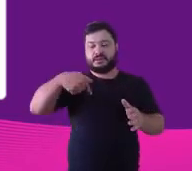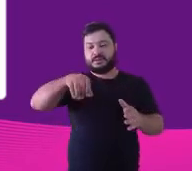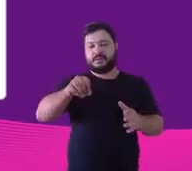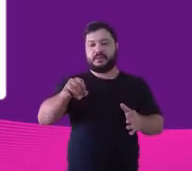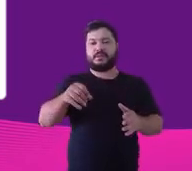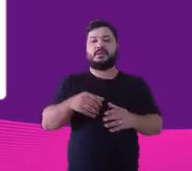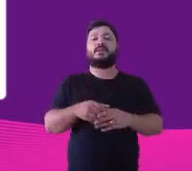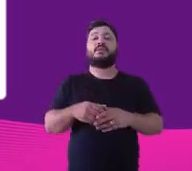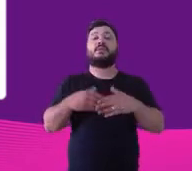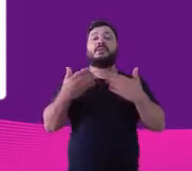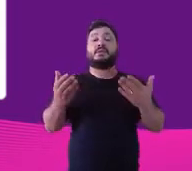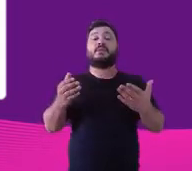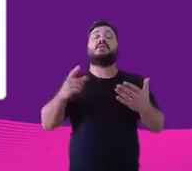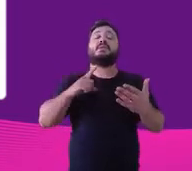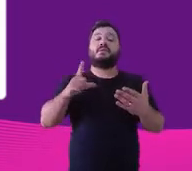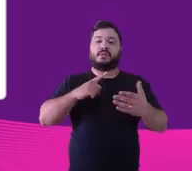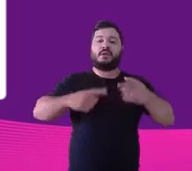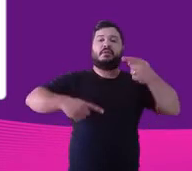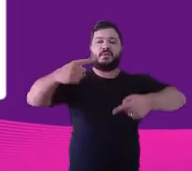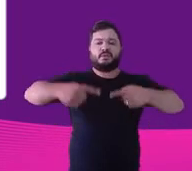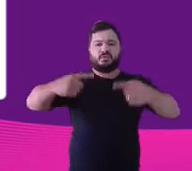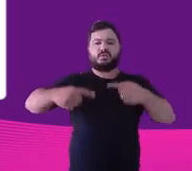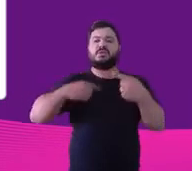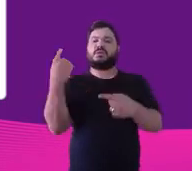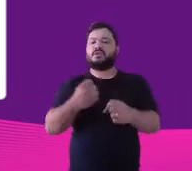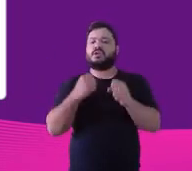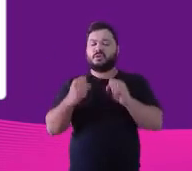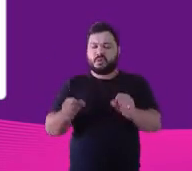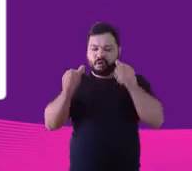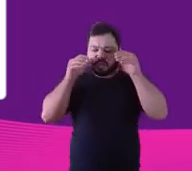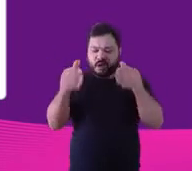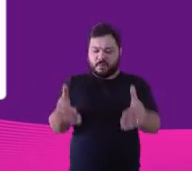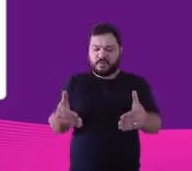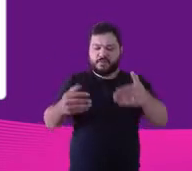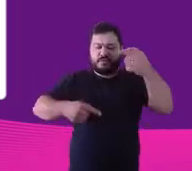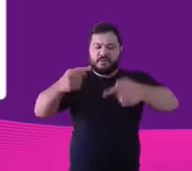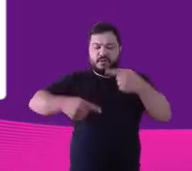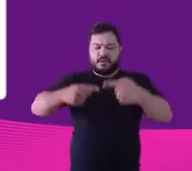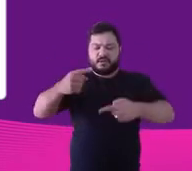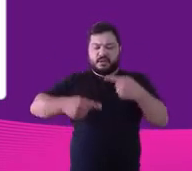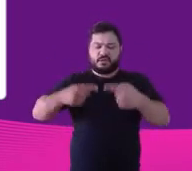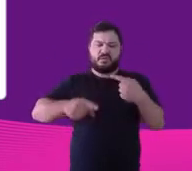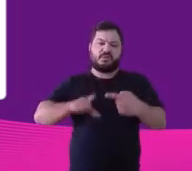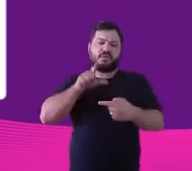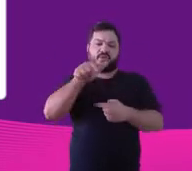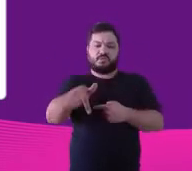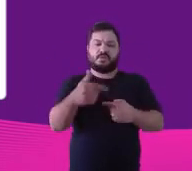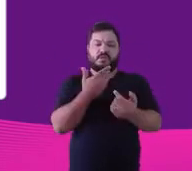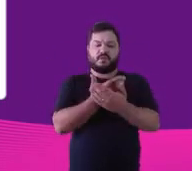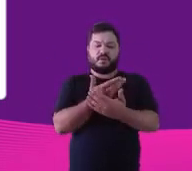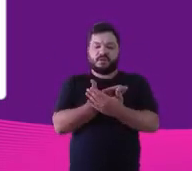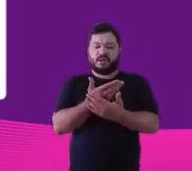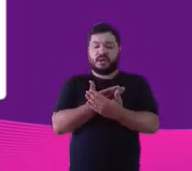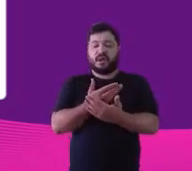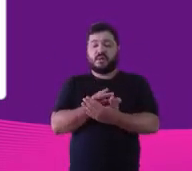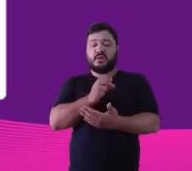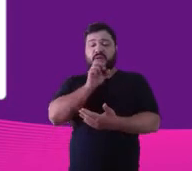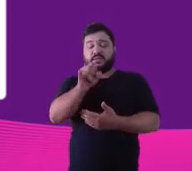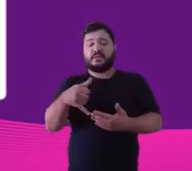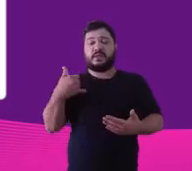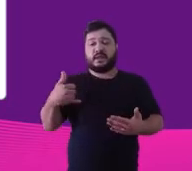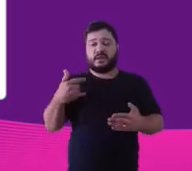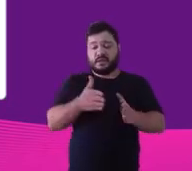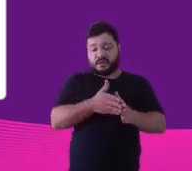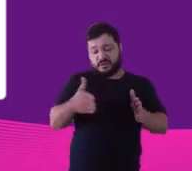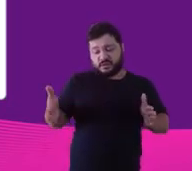70 anos então a minha uma discussão A gente pode aprofundar no na discussão subsequente essa aula se a idade